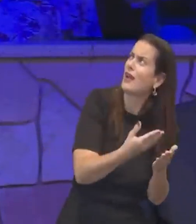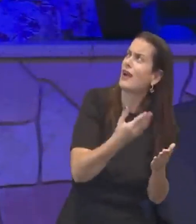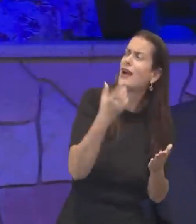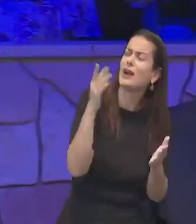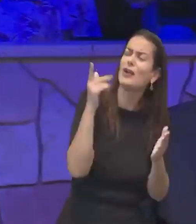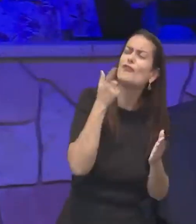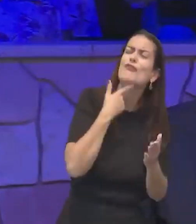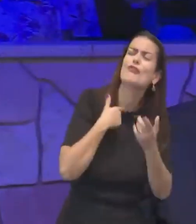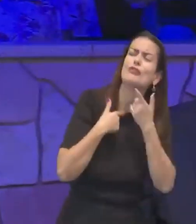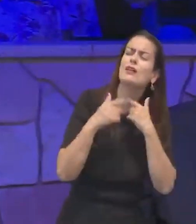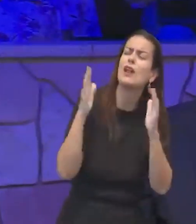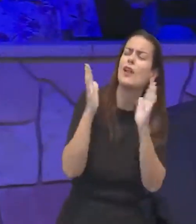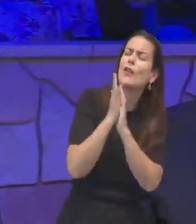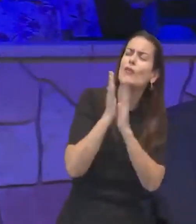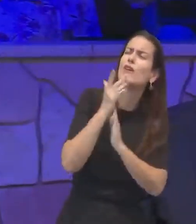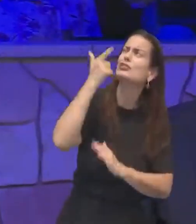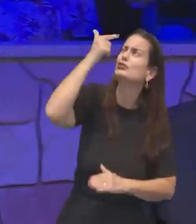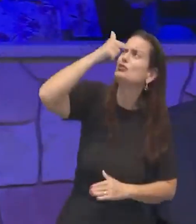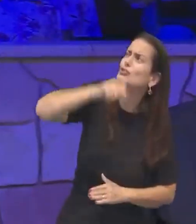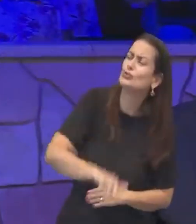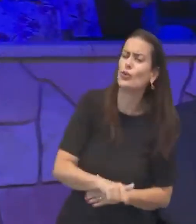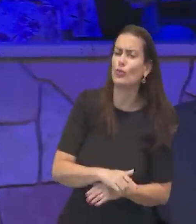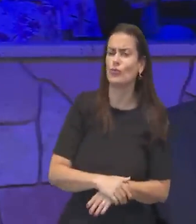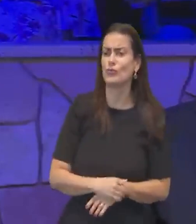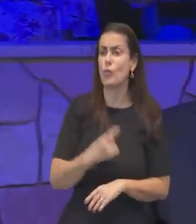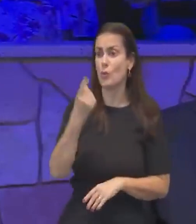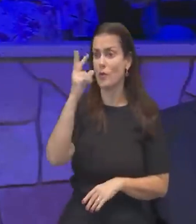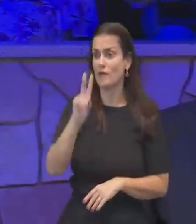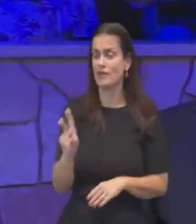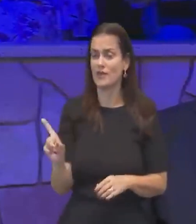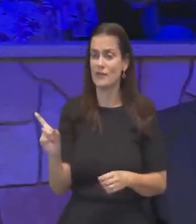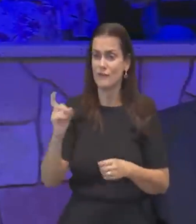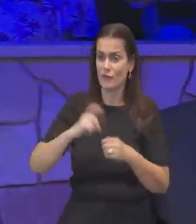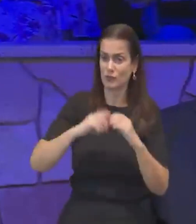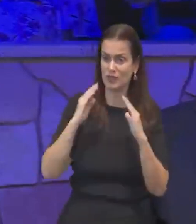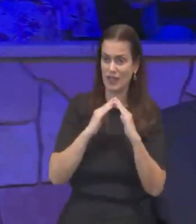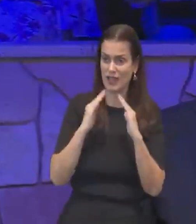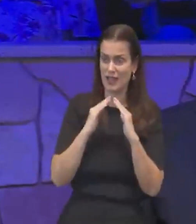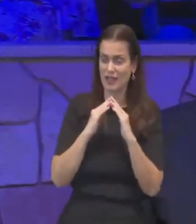Certa vez, quando ele chegava da igreja, retornando para sua casa,